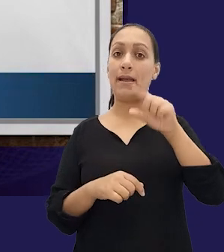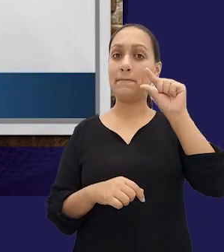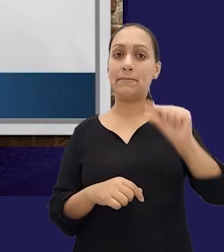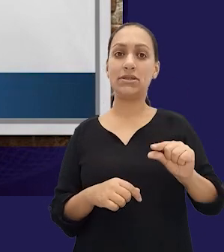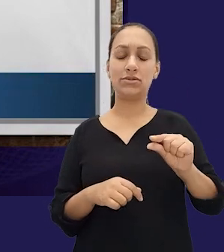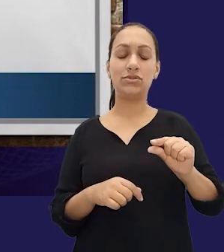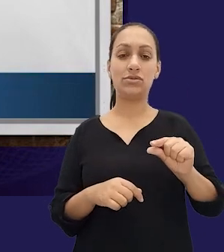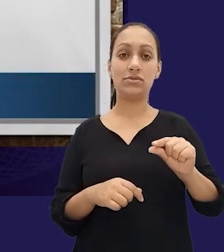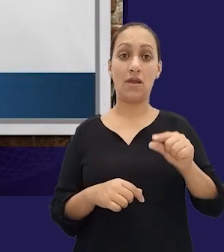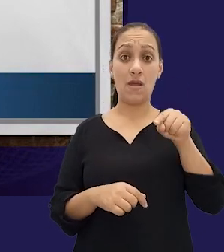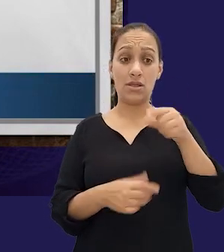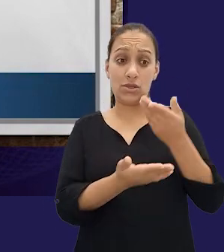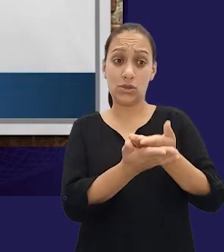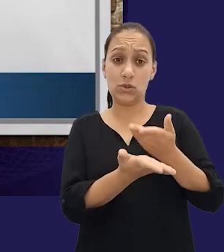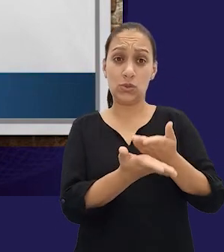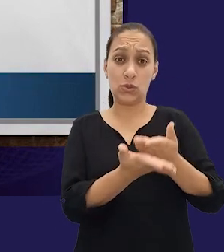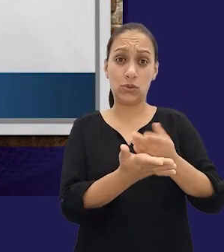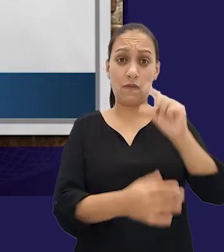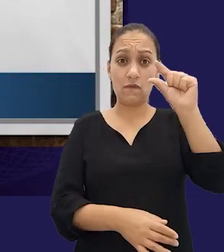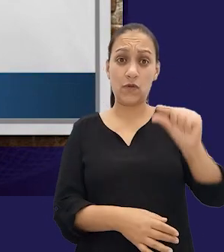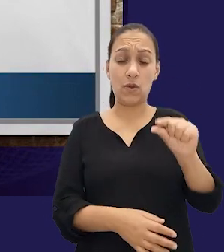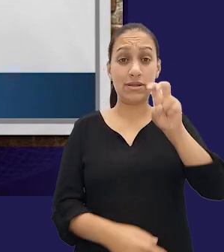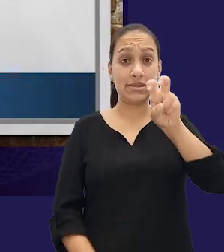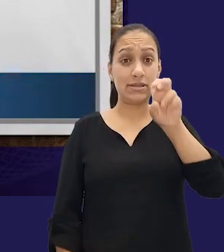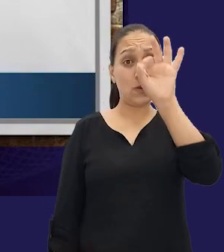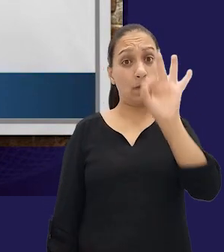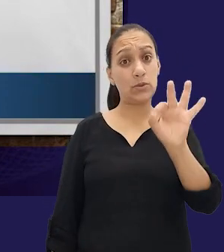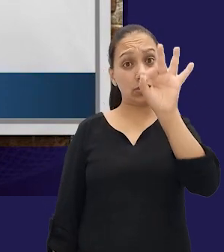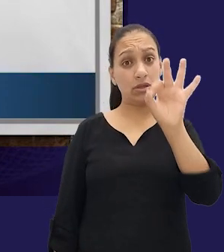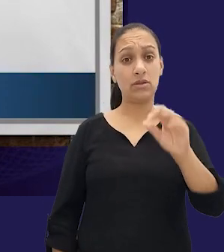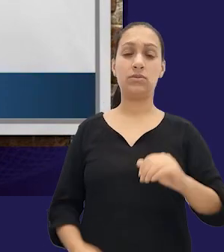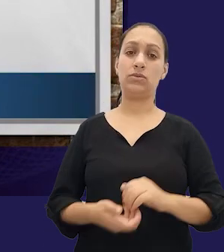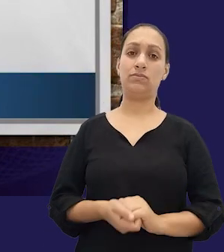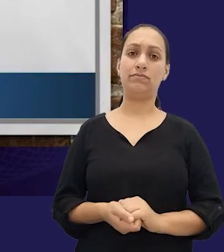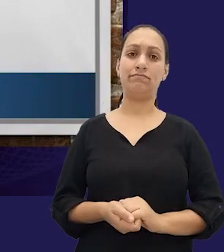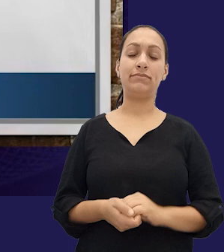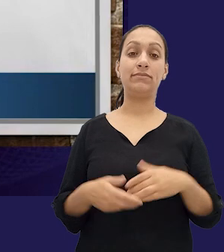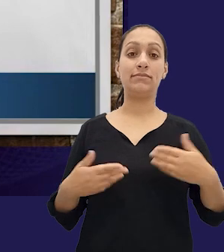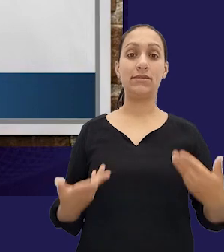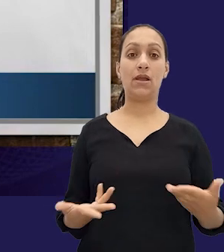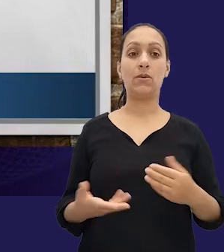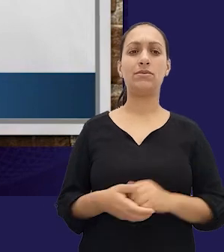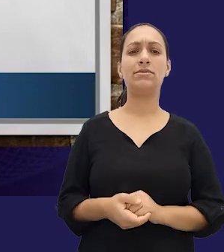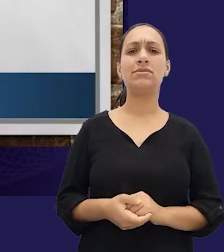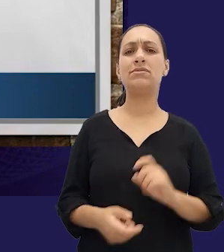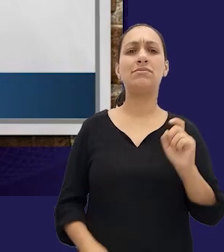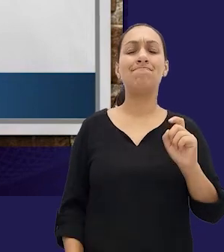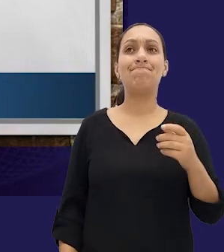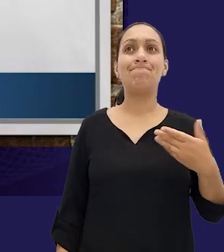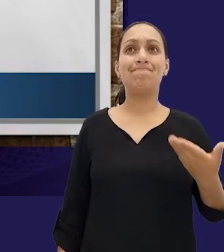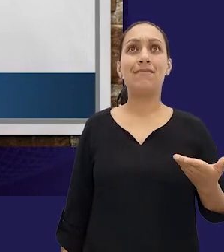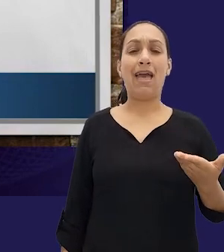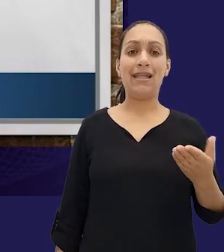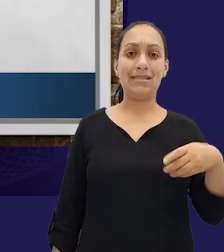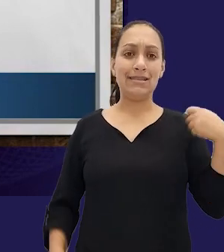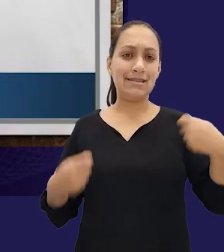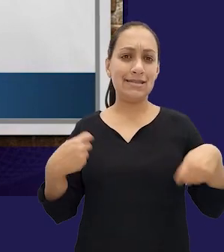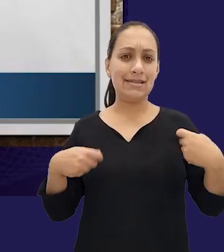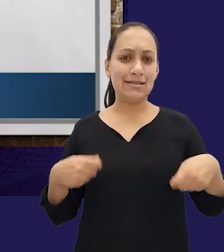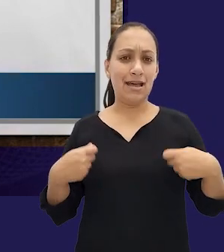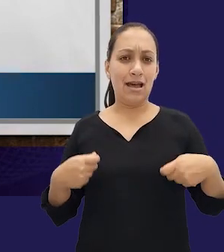Nesse estudo aqui, a taxa foi inferior a 5%. Ou seja, será que é mesmo tão